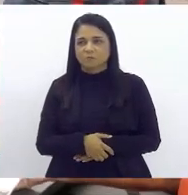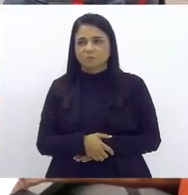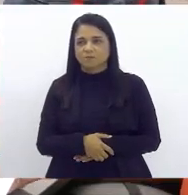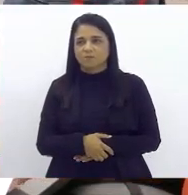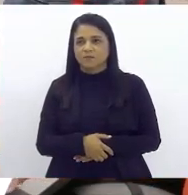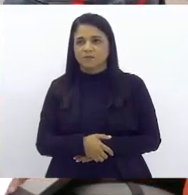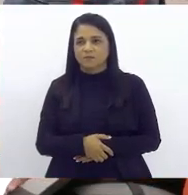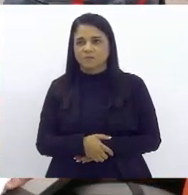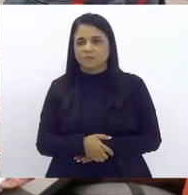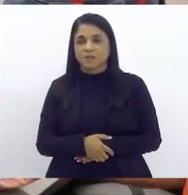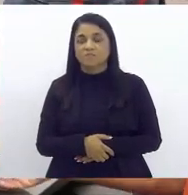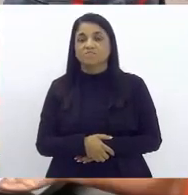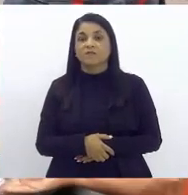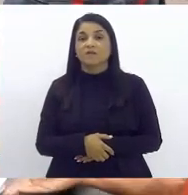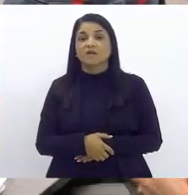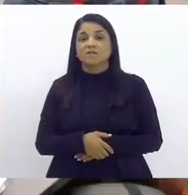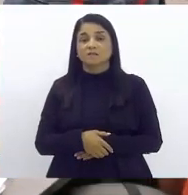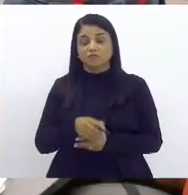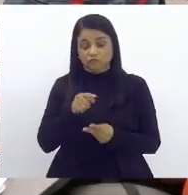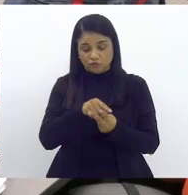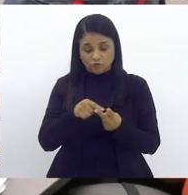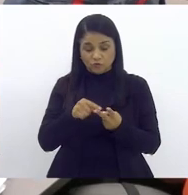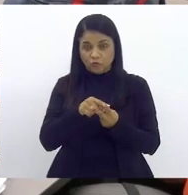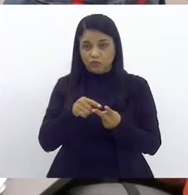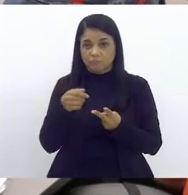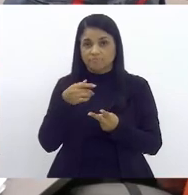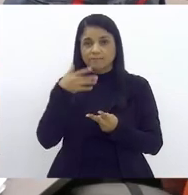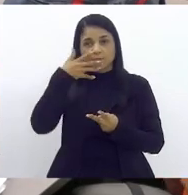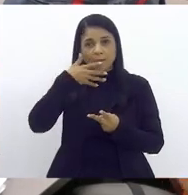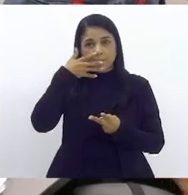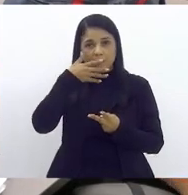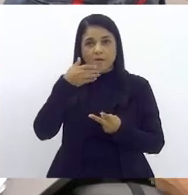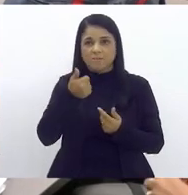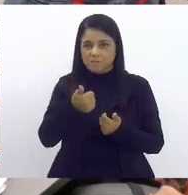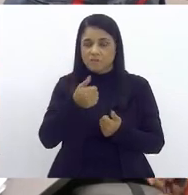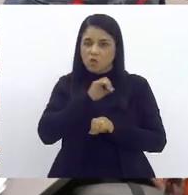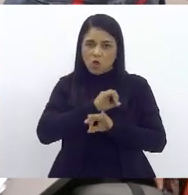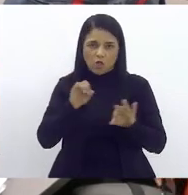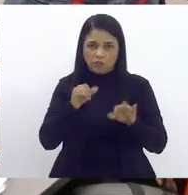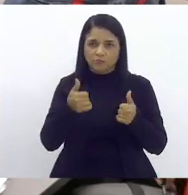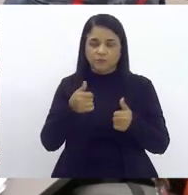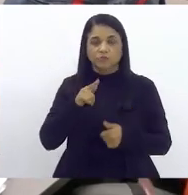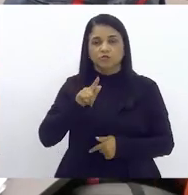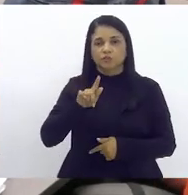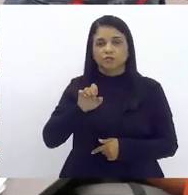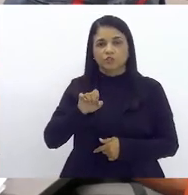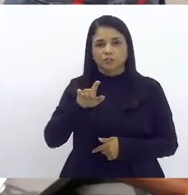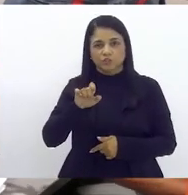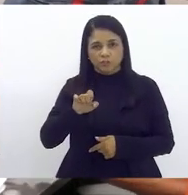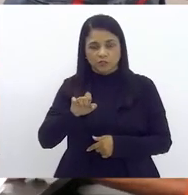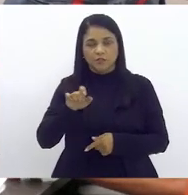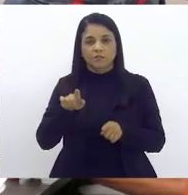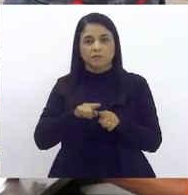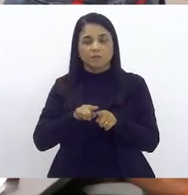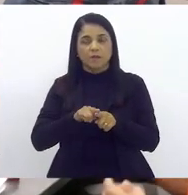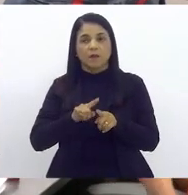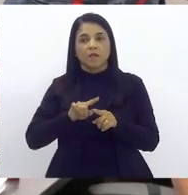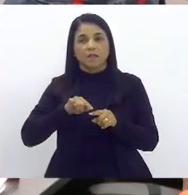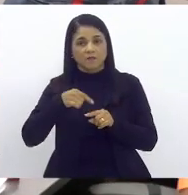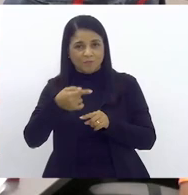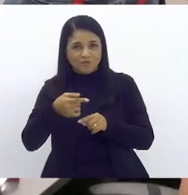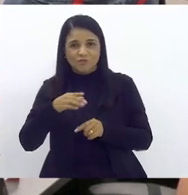Vai dividir a fala. Está ótimo. Pode dividir. Depois da GG, deputado Carlos Giannazzi, eu vou chamá-lo,